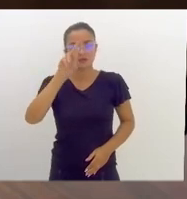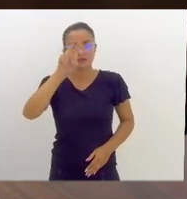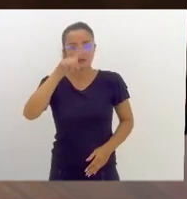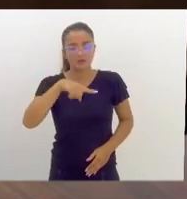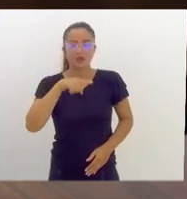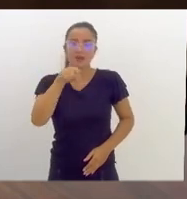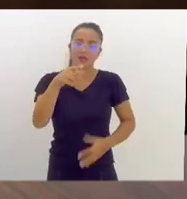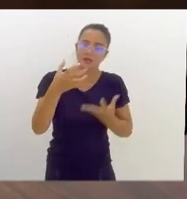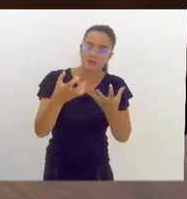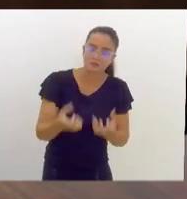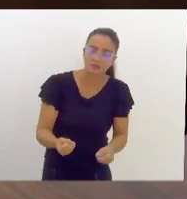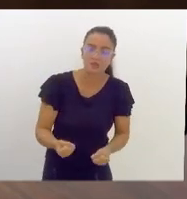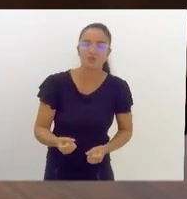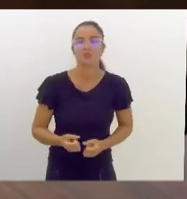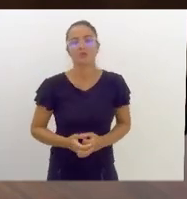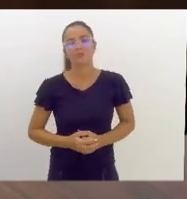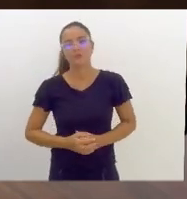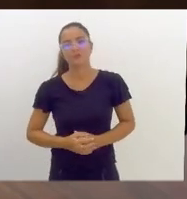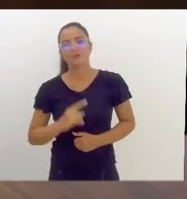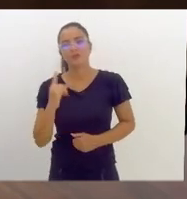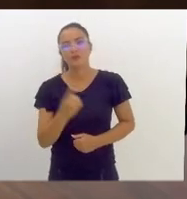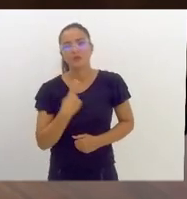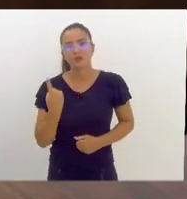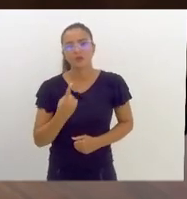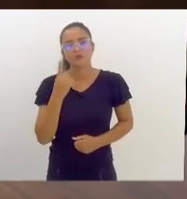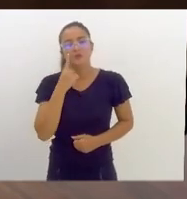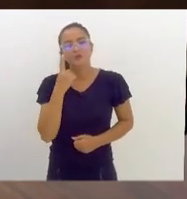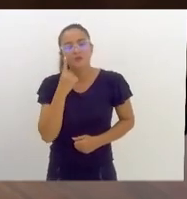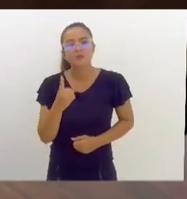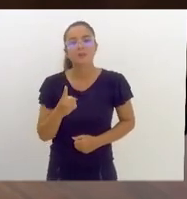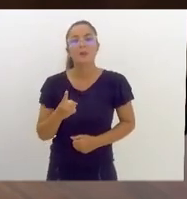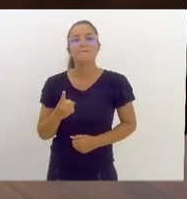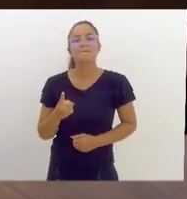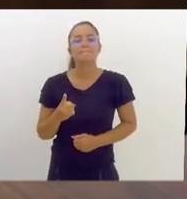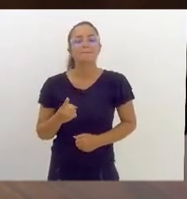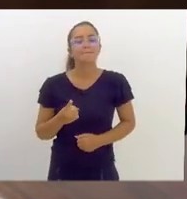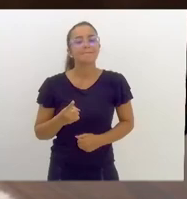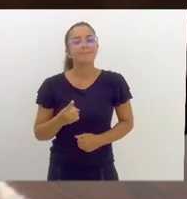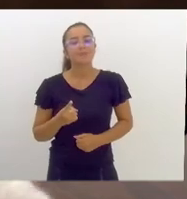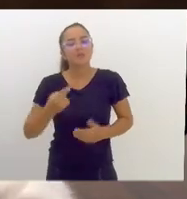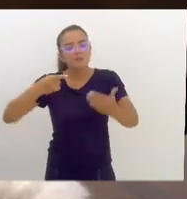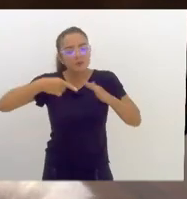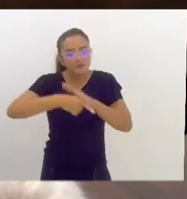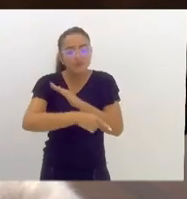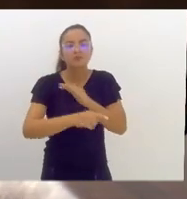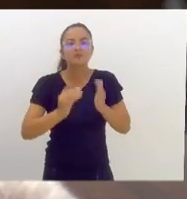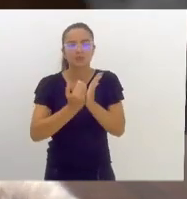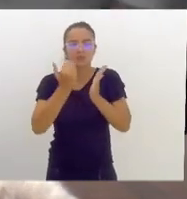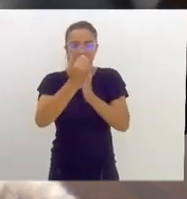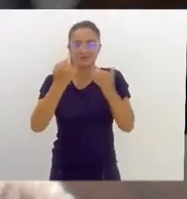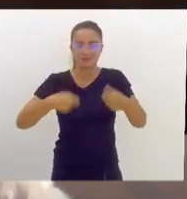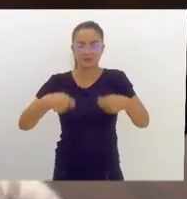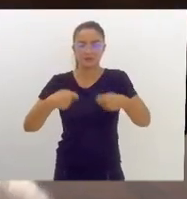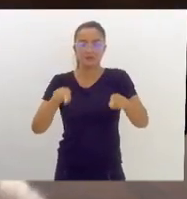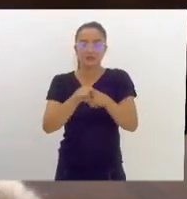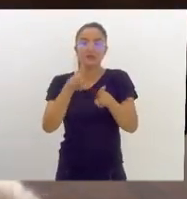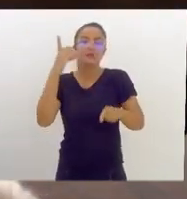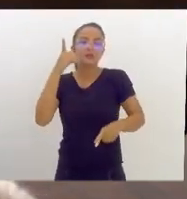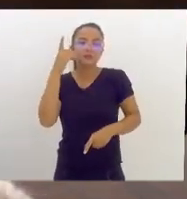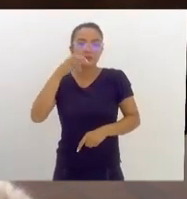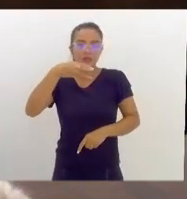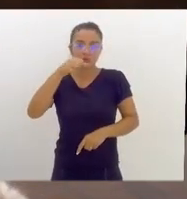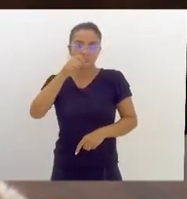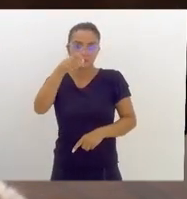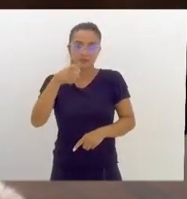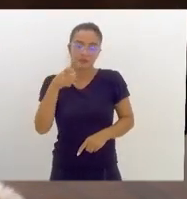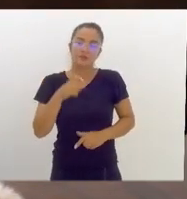solicitação para que possamos aprofundar mais ainda esse assunto, e o deputado também, meu amigo Max